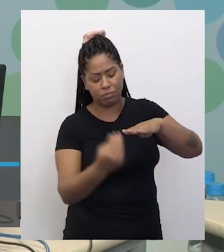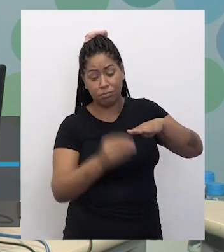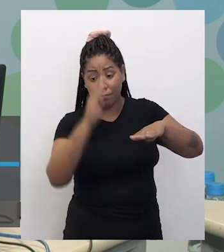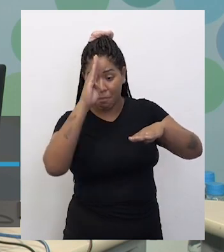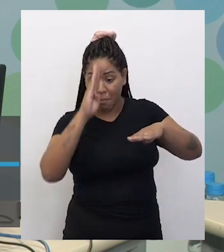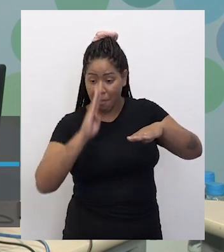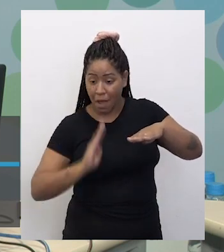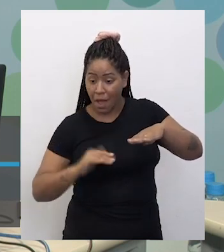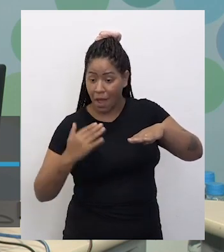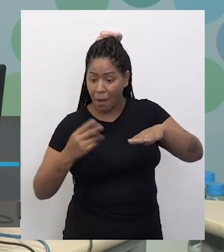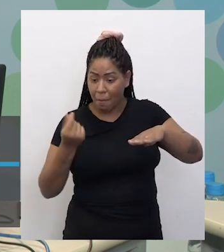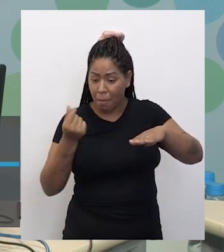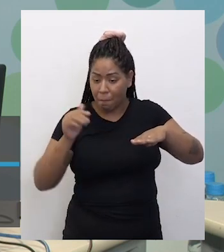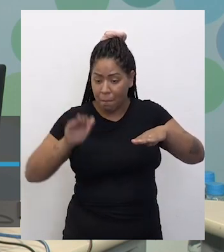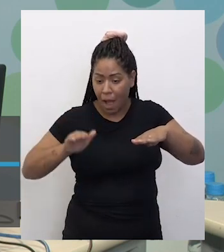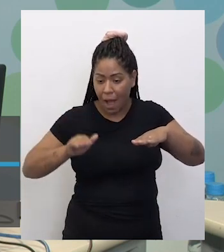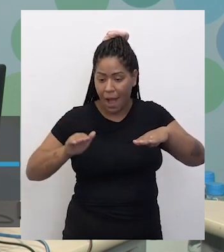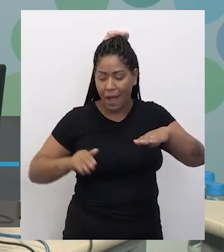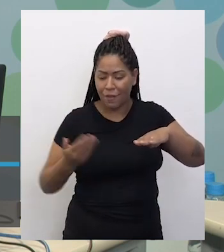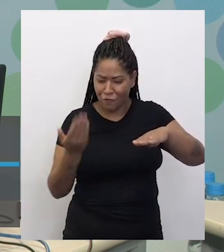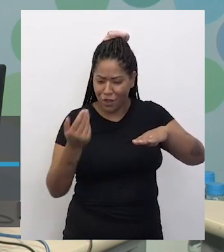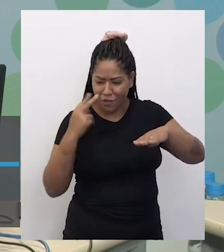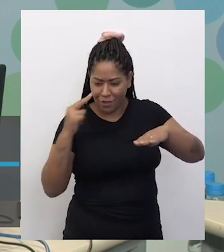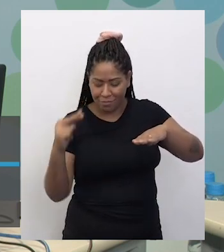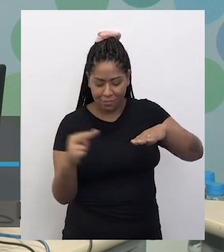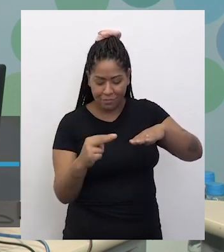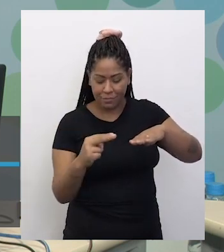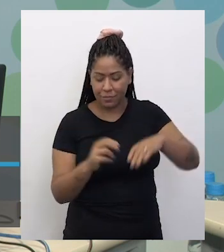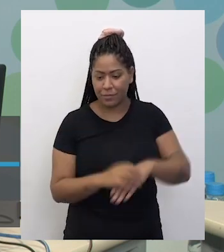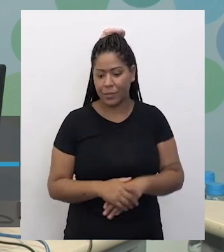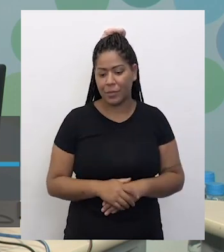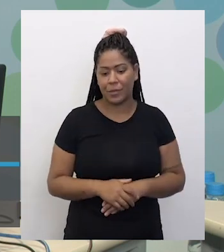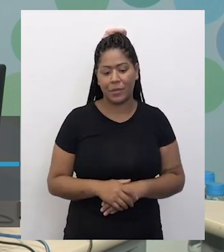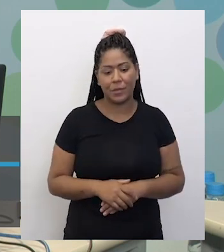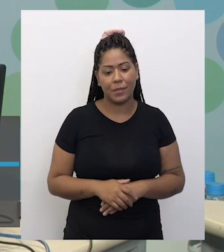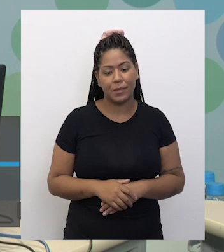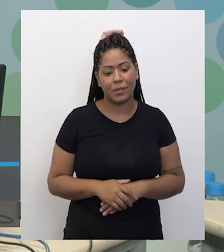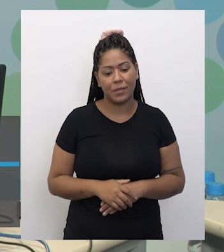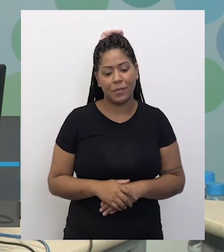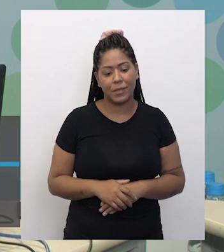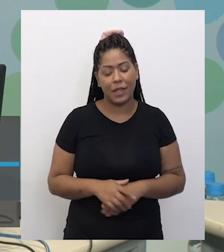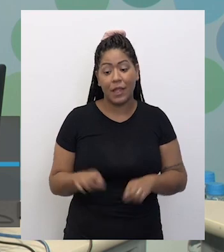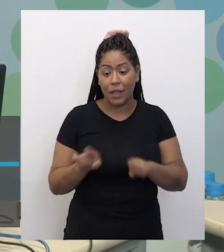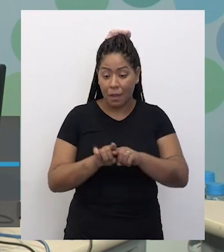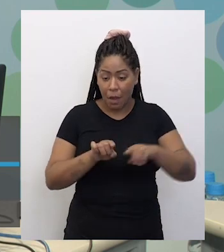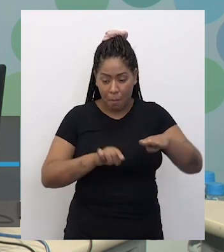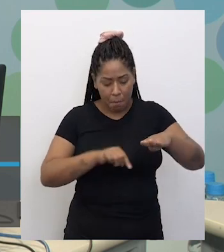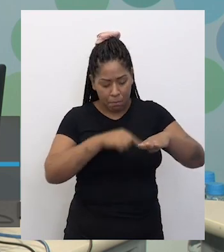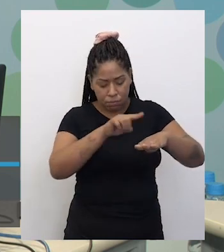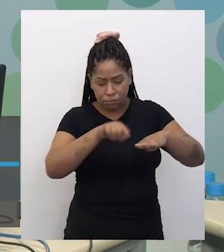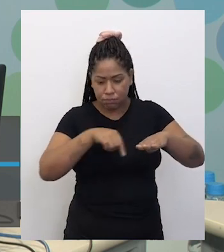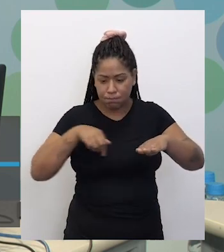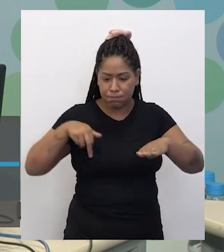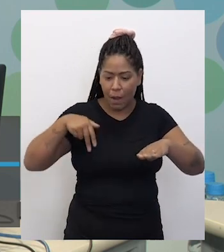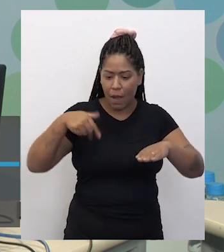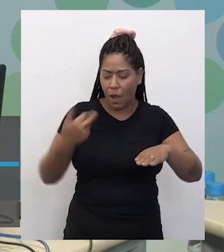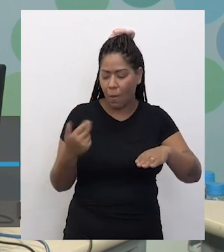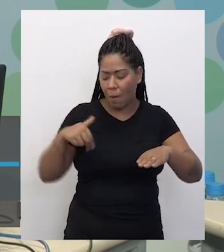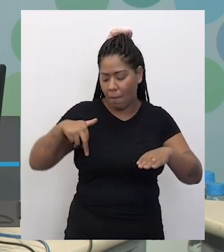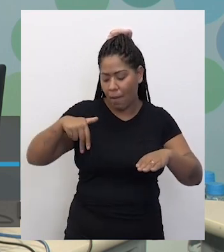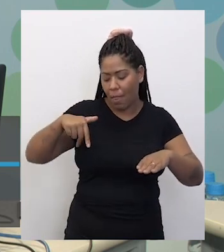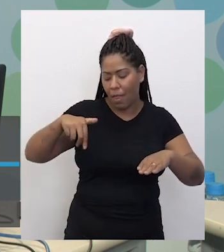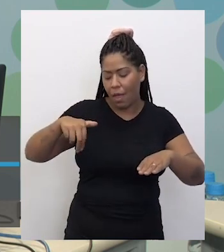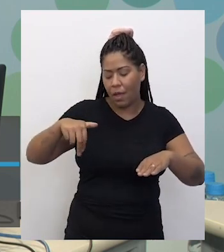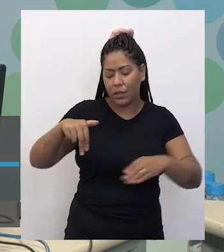já. Muito legal aqui. A Pro Helena também, tênis show. Você quer caminhar e não sentir dores, compre. Muito